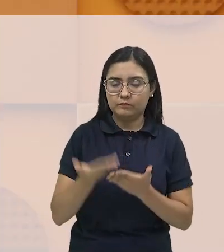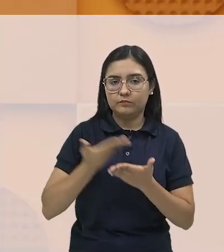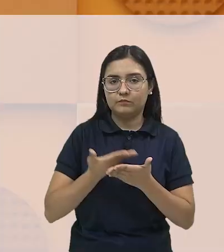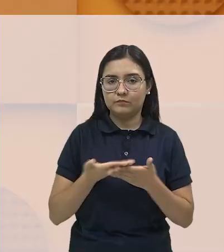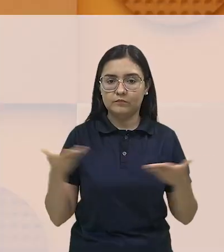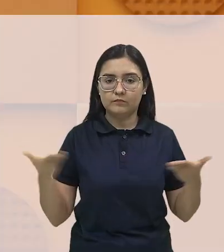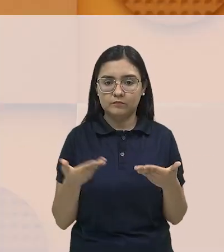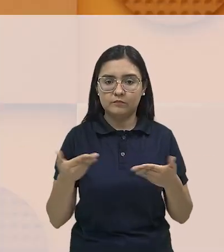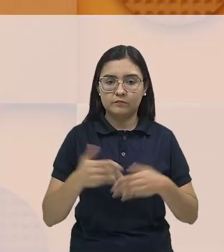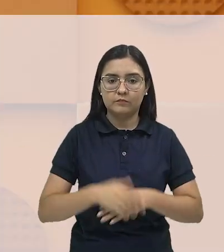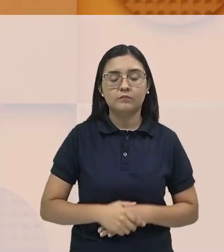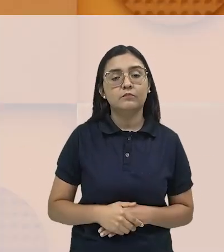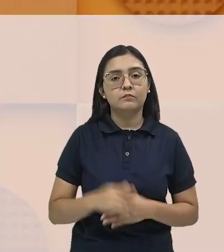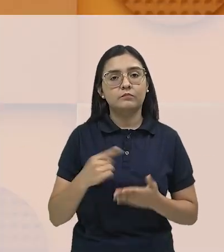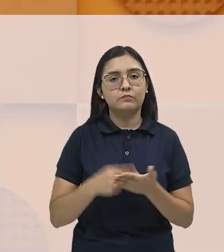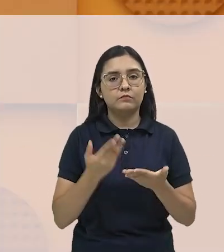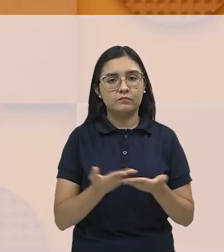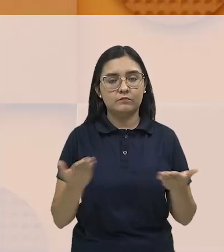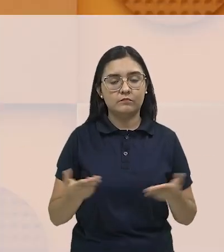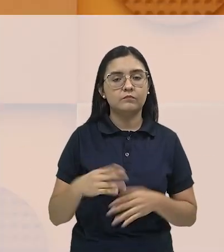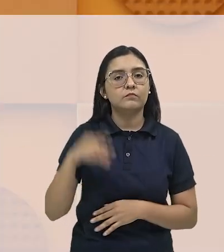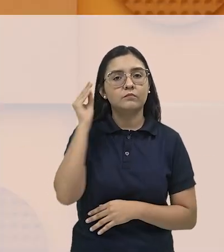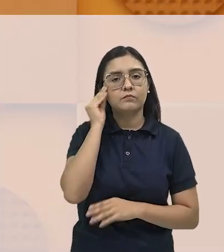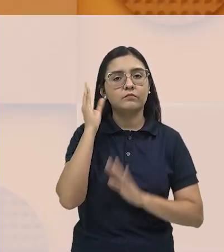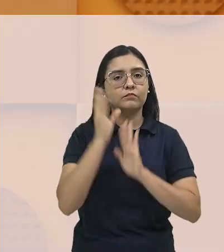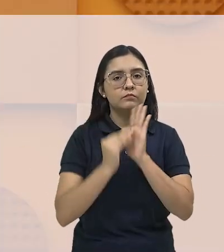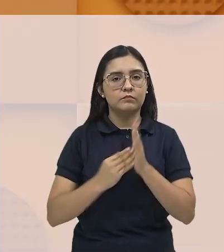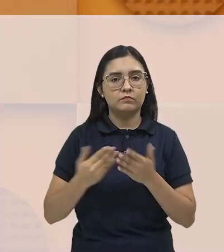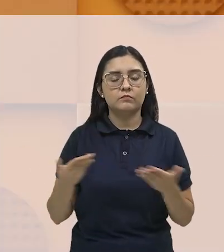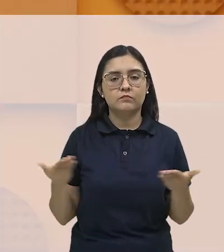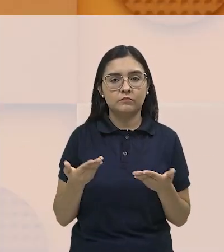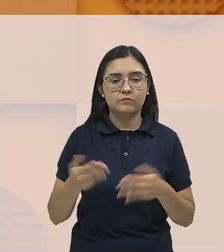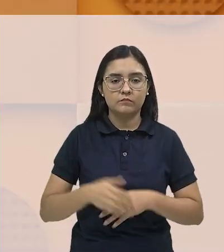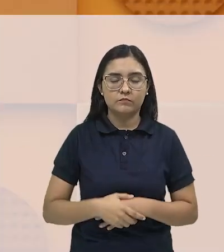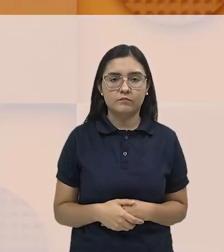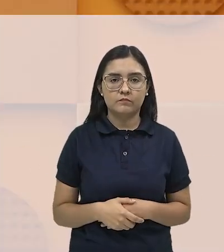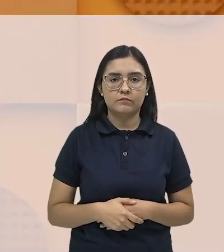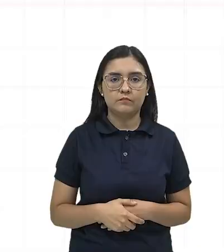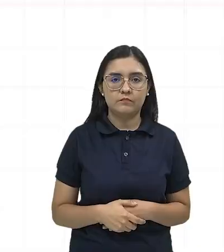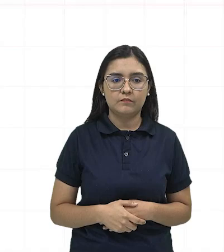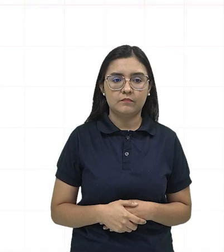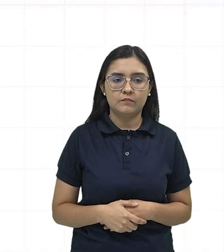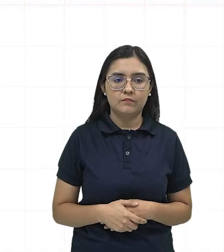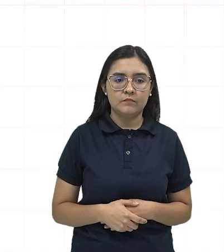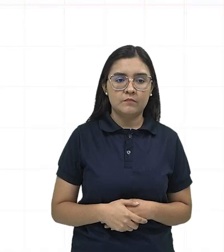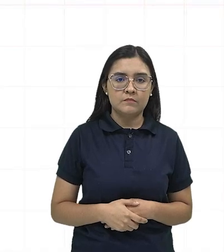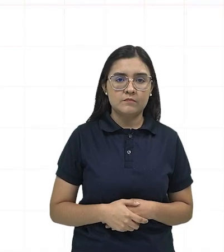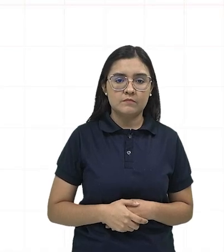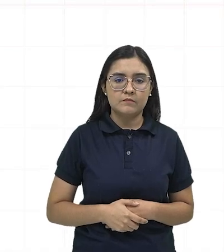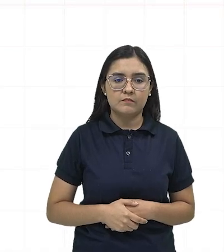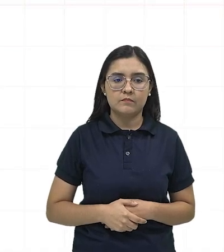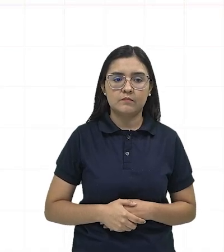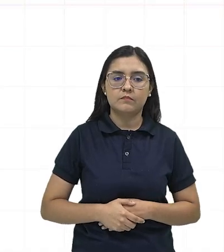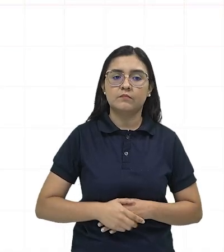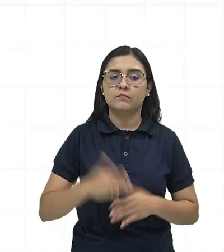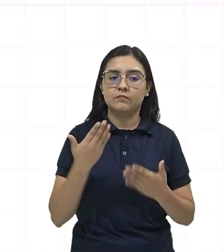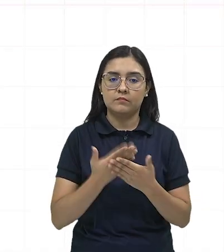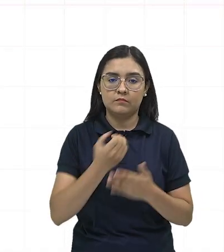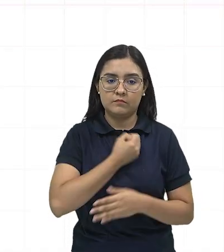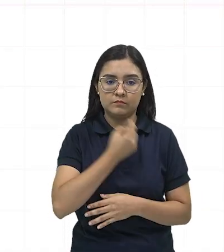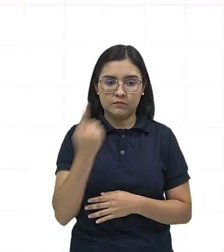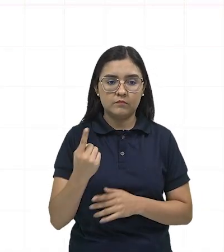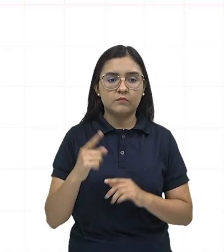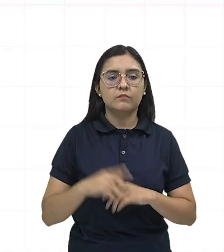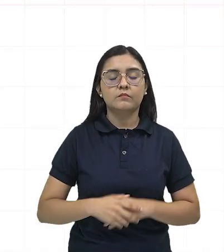nossa aula de hoje, eu quero convidá-los a verificar comigo o nosso objeto de conhecimento. A nossa aula de número